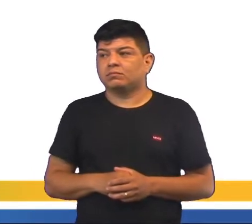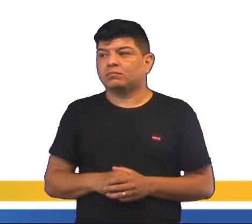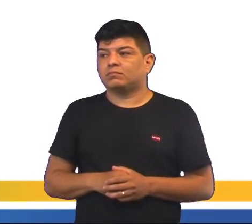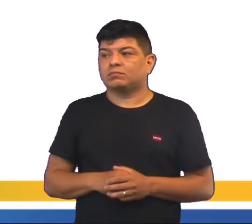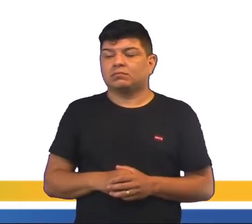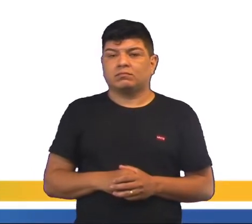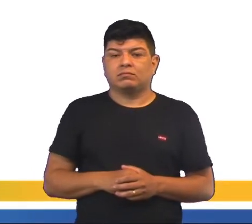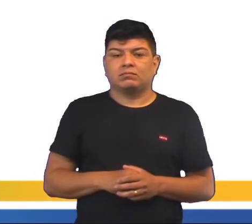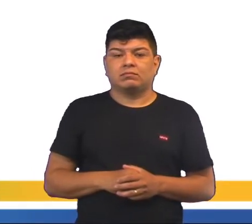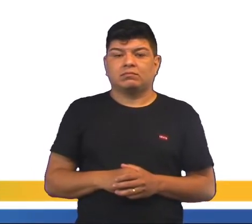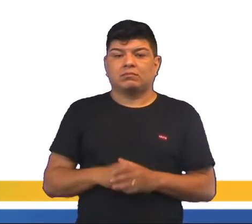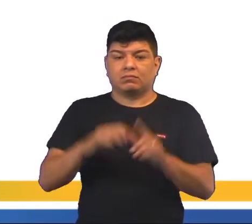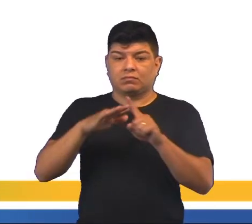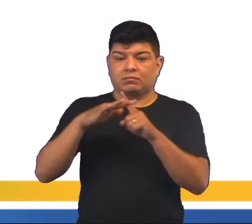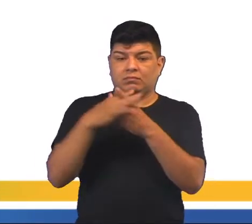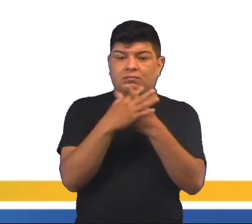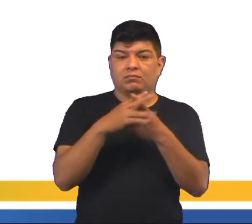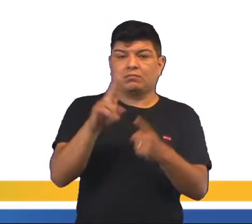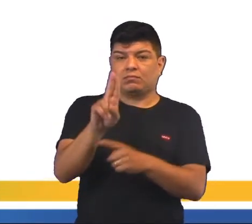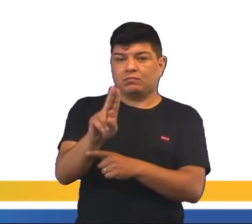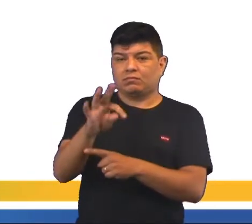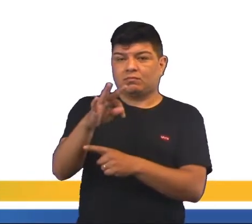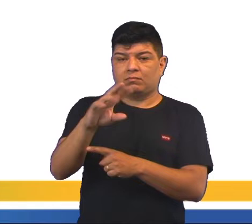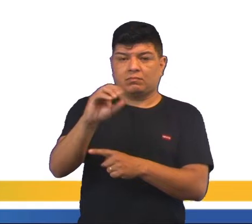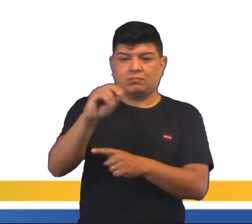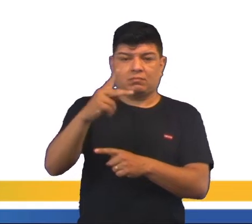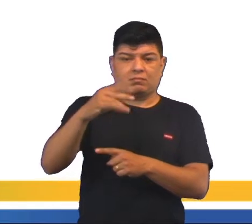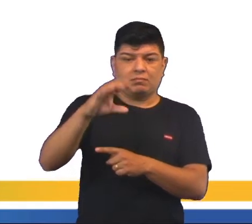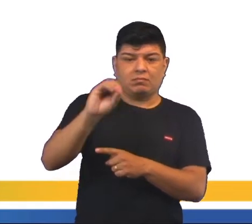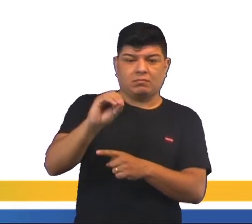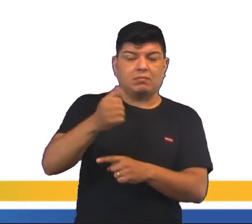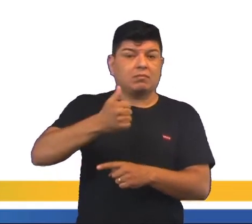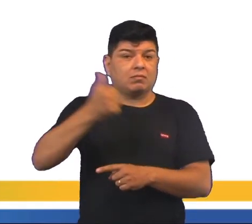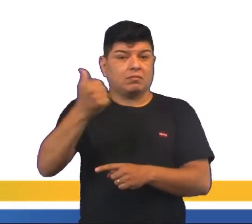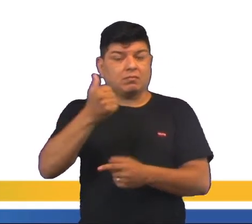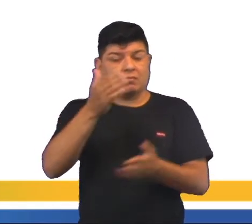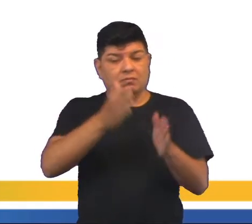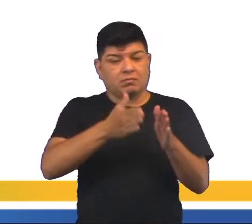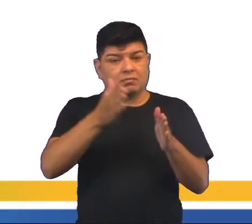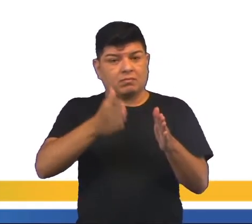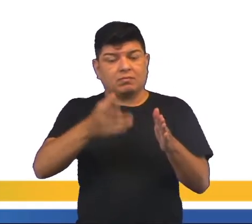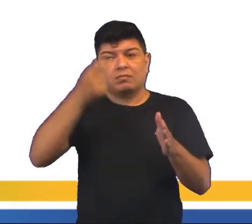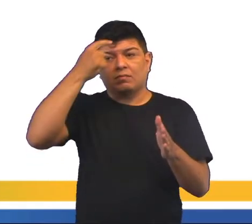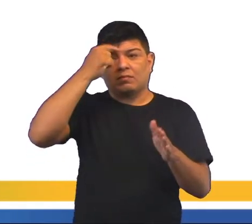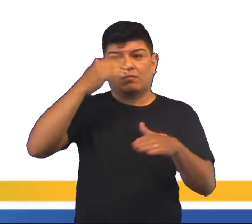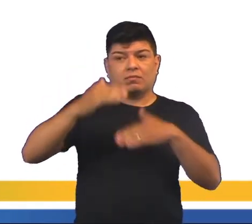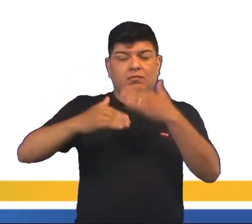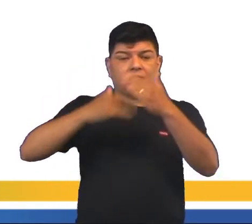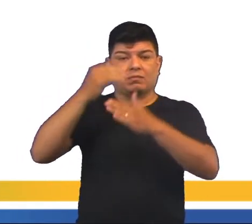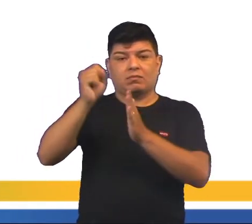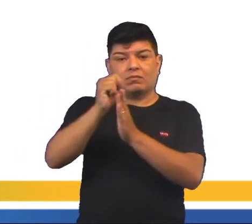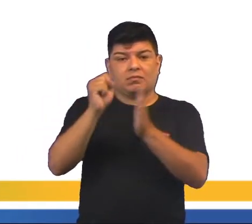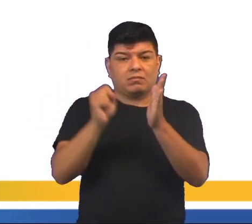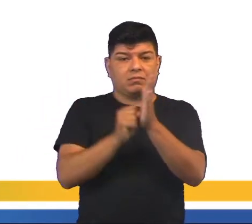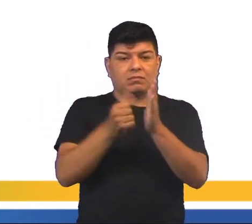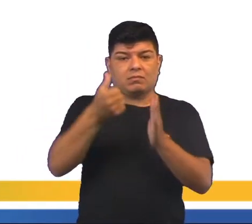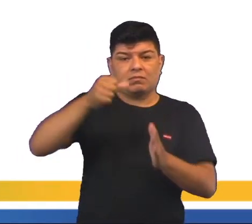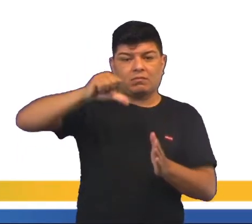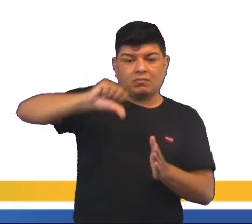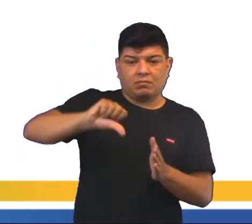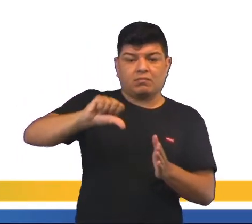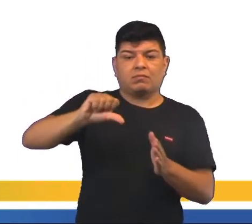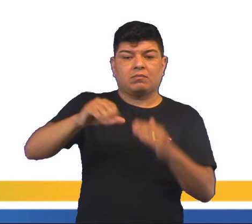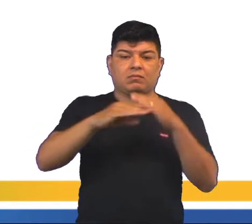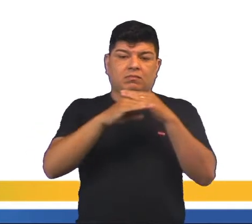O socialismo utópico, né, é considerado a primeira fase do socialismo, é um pensamento que se desenvolveu no século XIX, idealizando uma